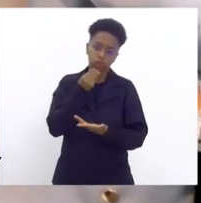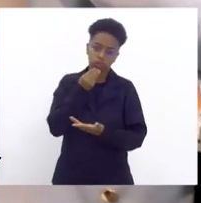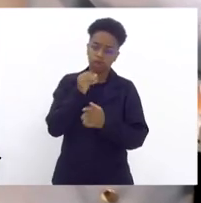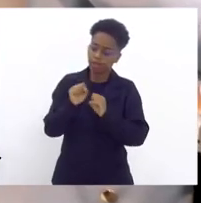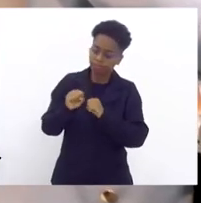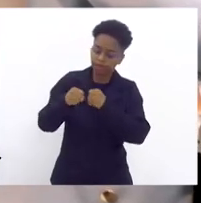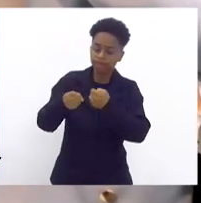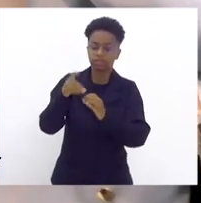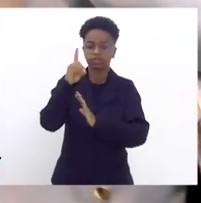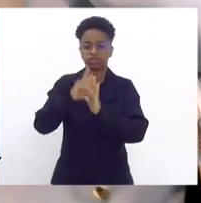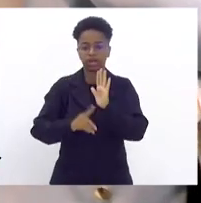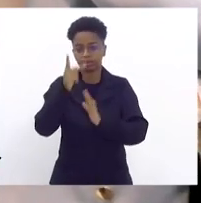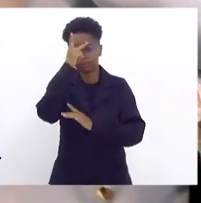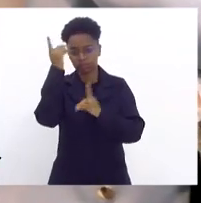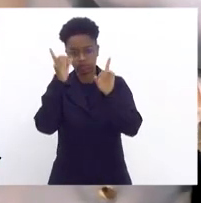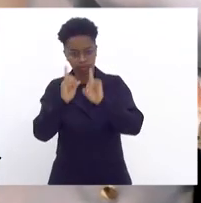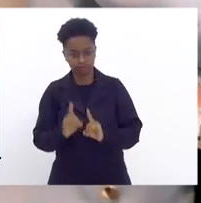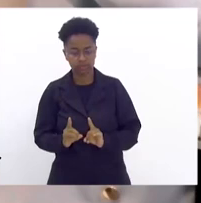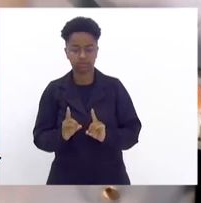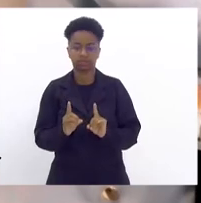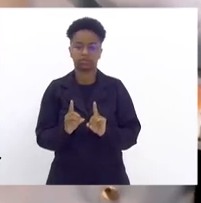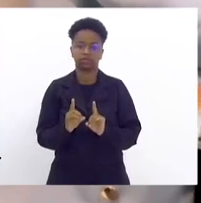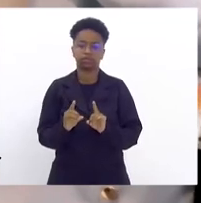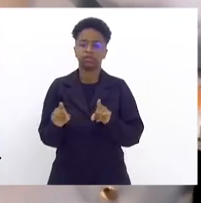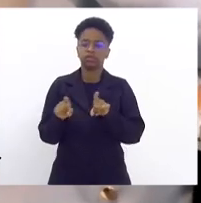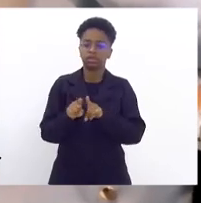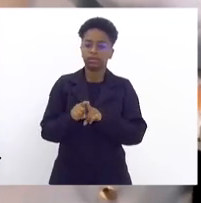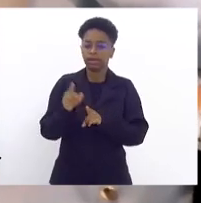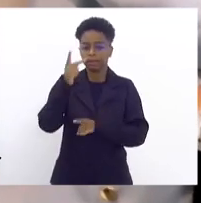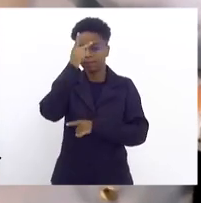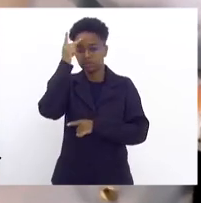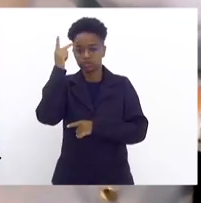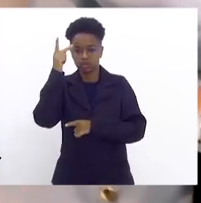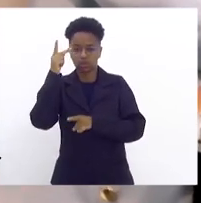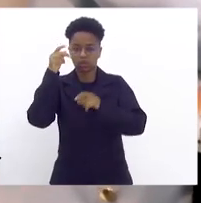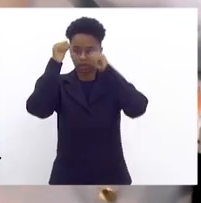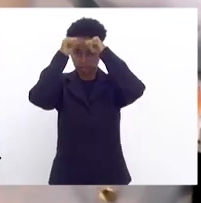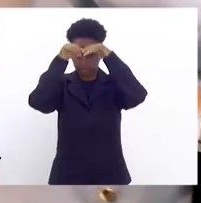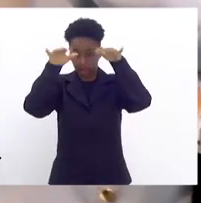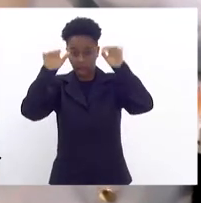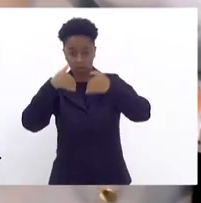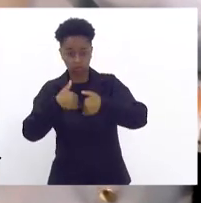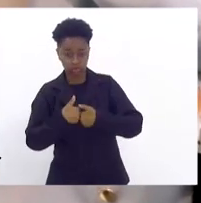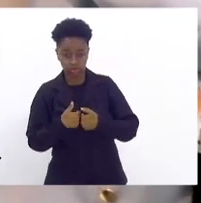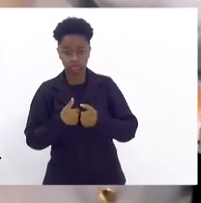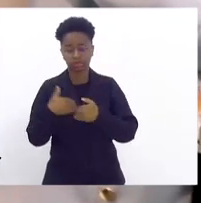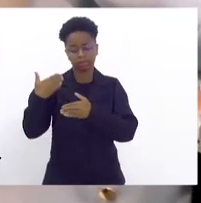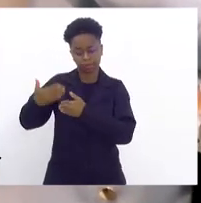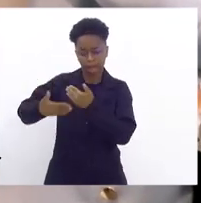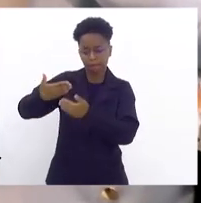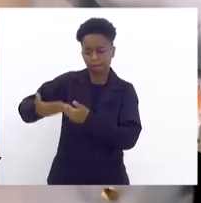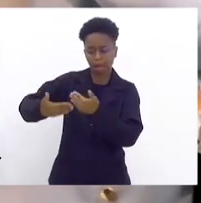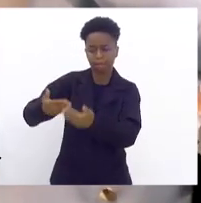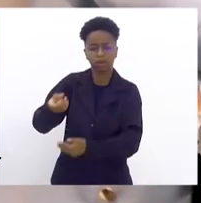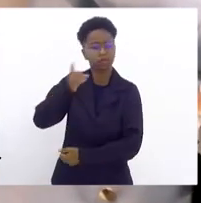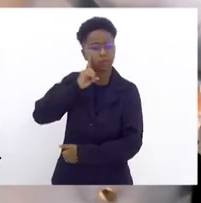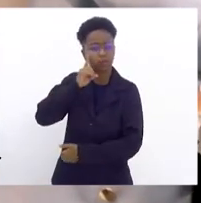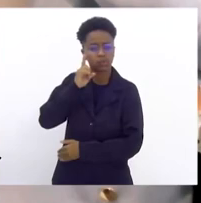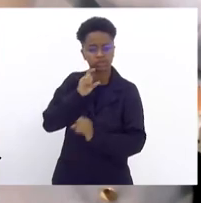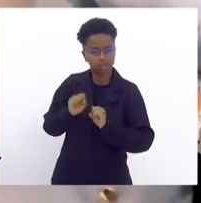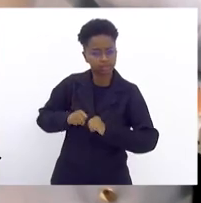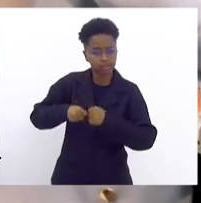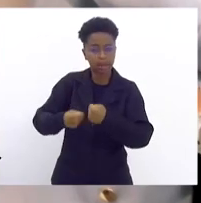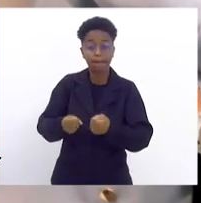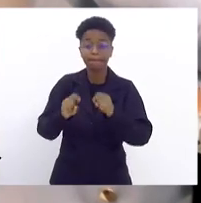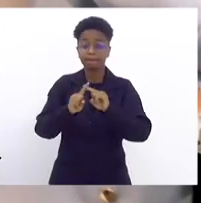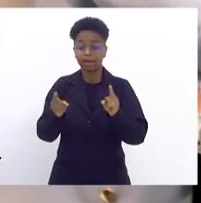dos direitos da pessoa com deficiência é da pessoa com transtorno espectro autista isso é constante diário é para sempre mas